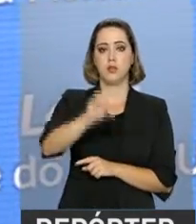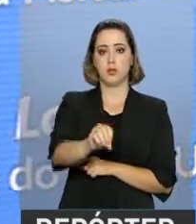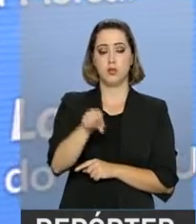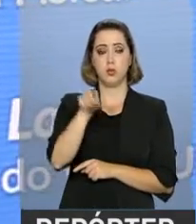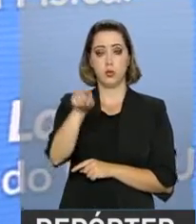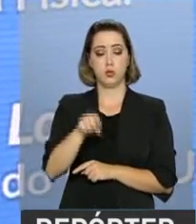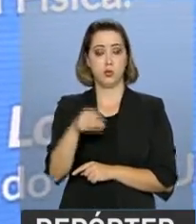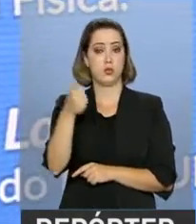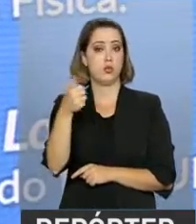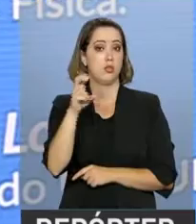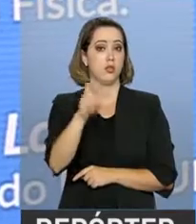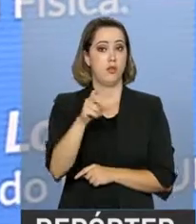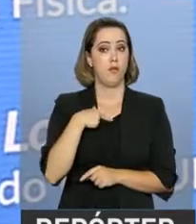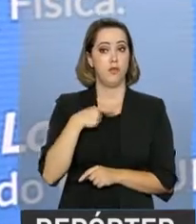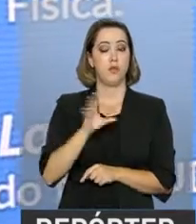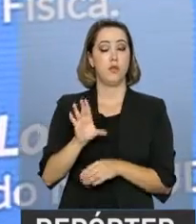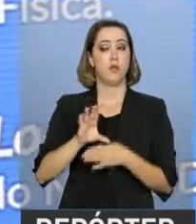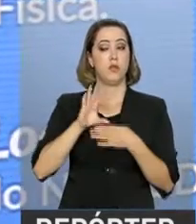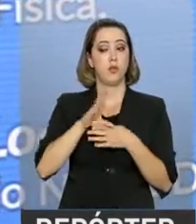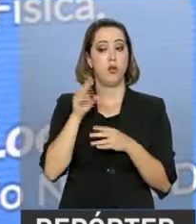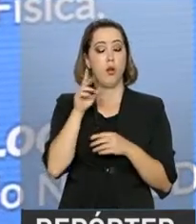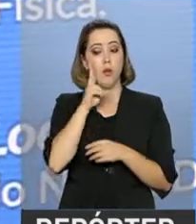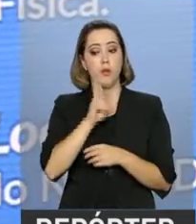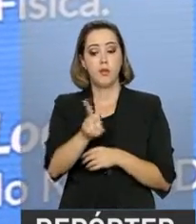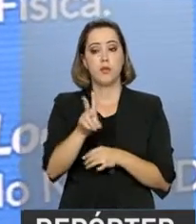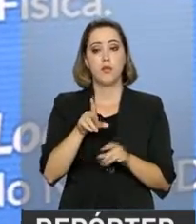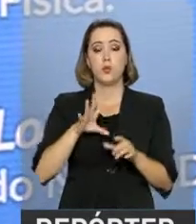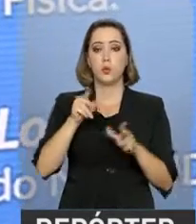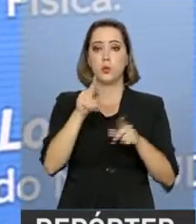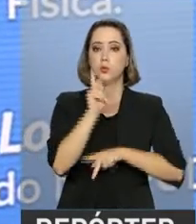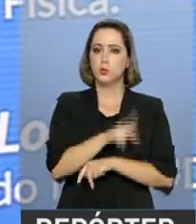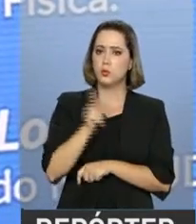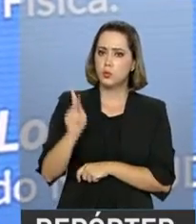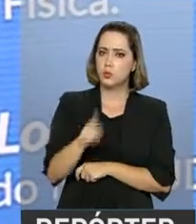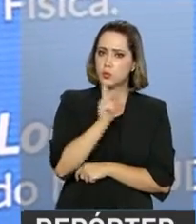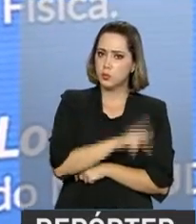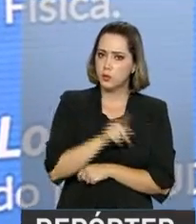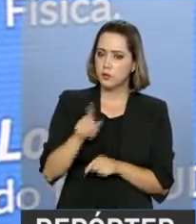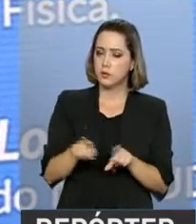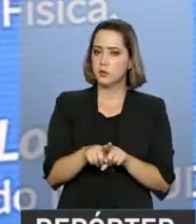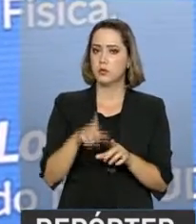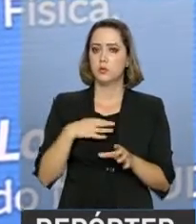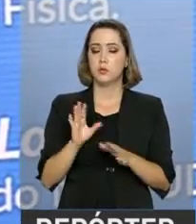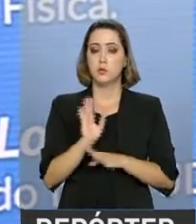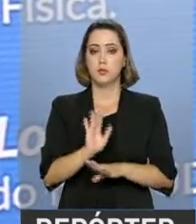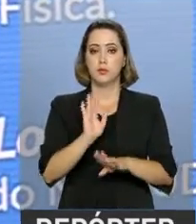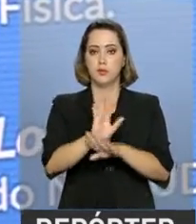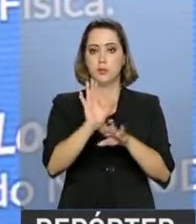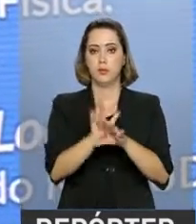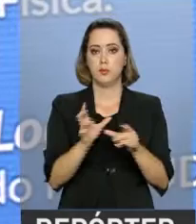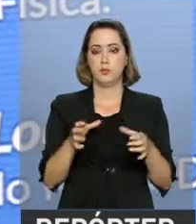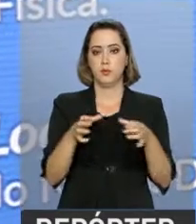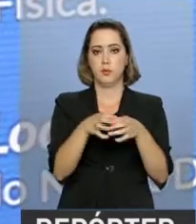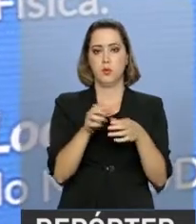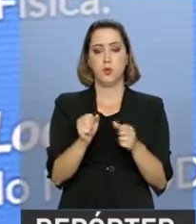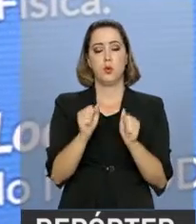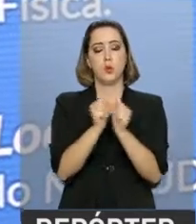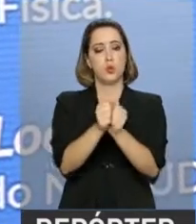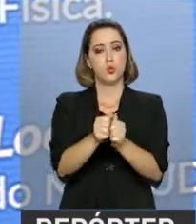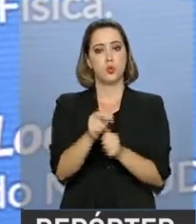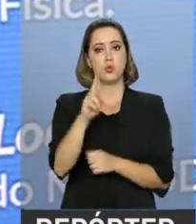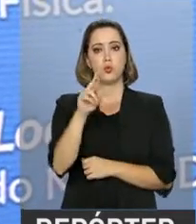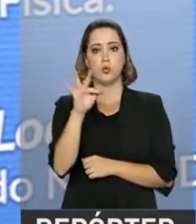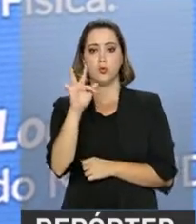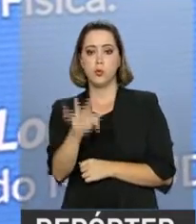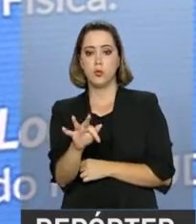sobre a coordenação dos professores. Também temos uma uma cooperação técnica com a Receita Federal